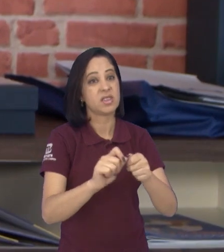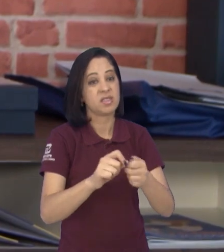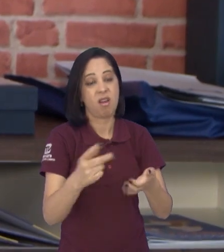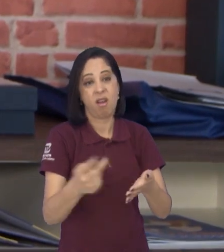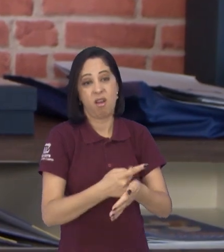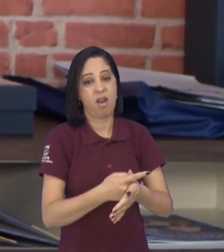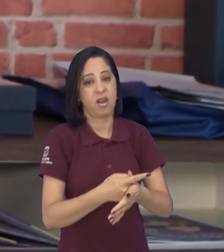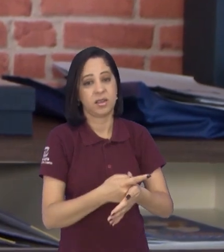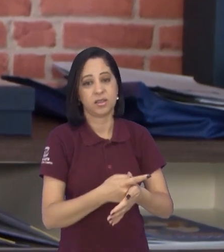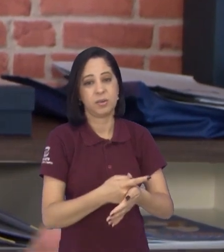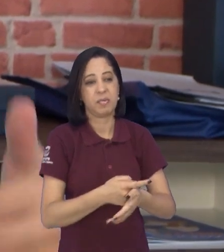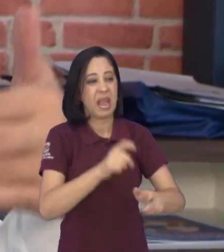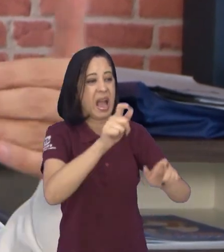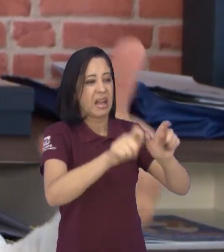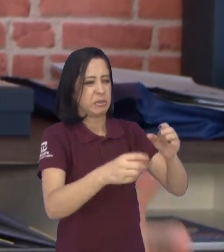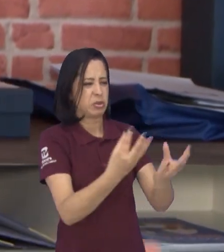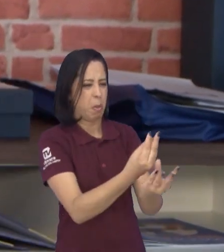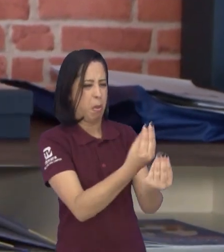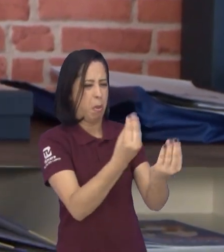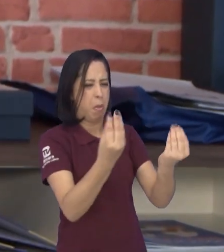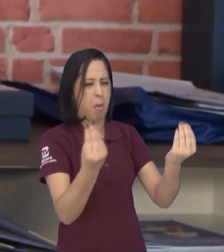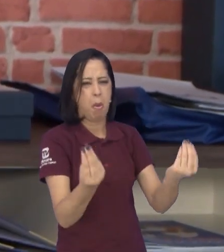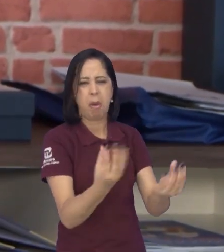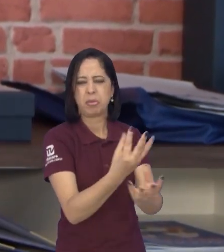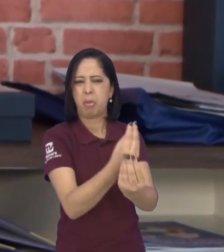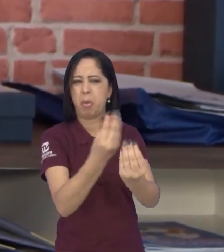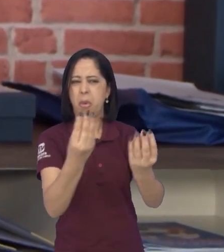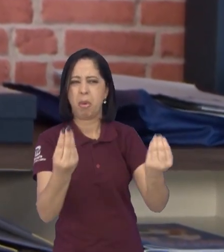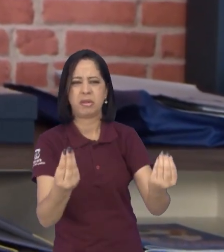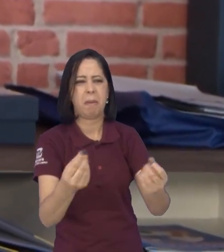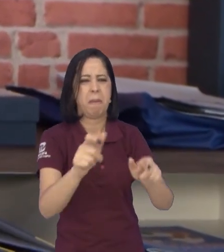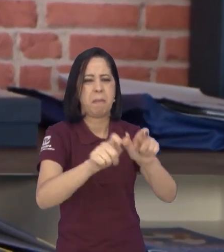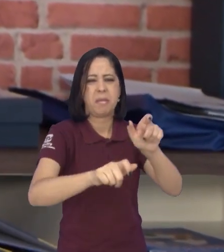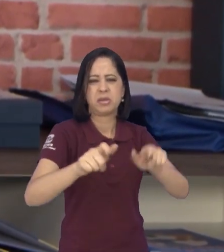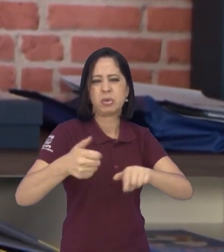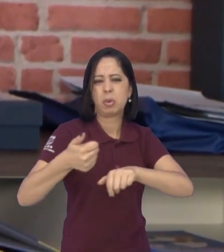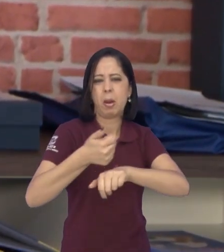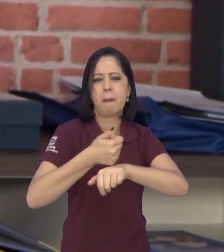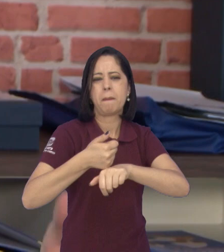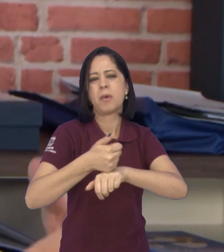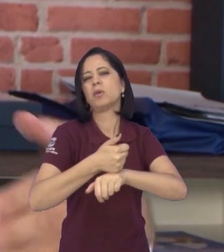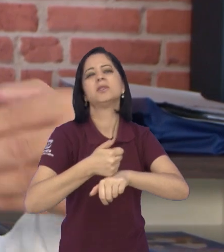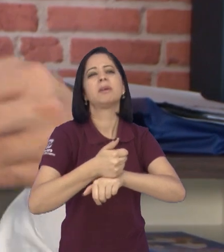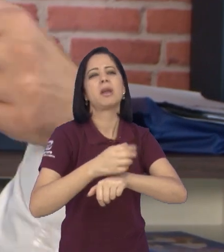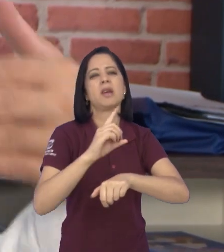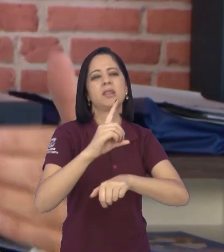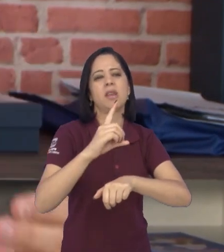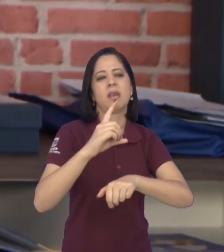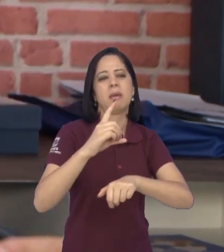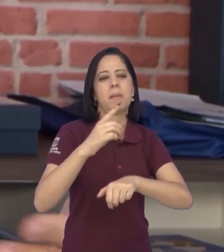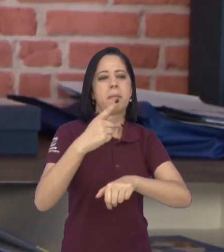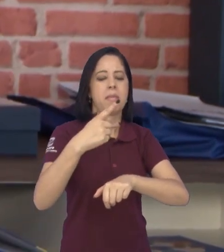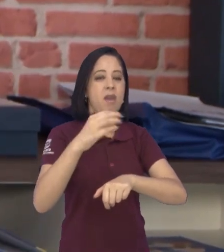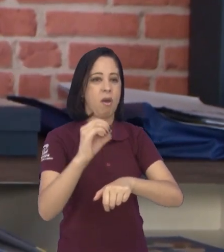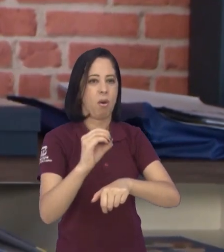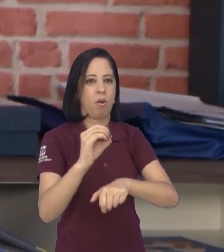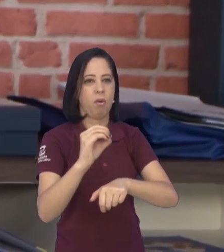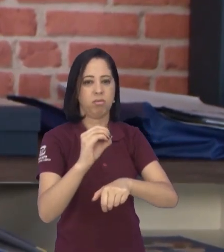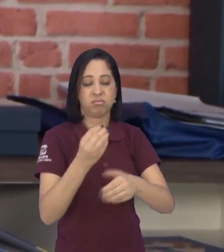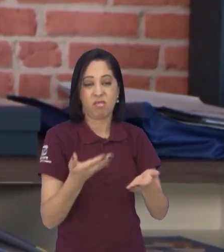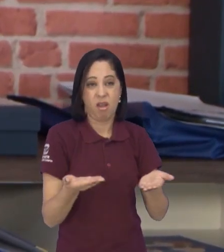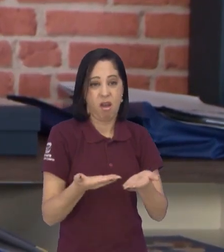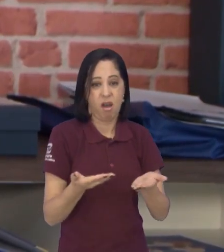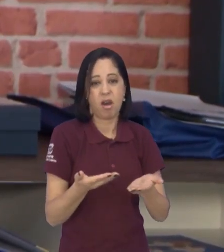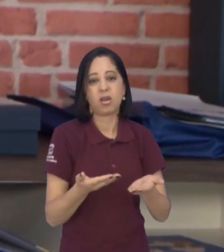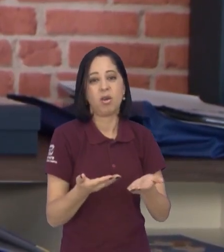dados. Muita gente, muito encarregado de proteção de dados, muito DPO, está desenvolvendo o processo